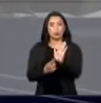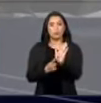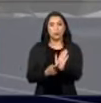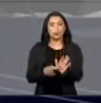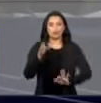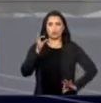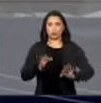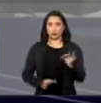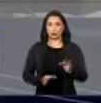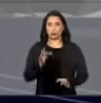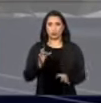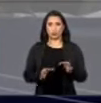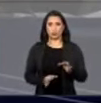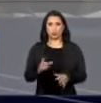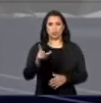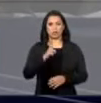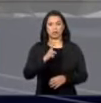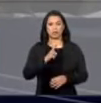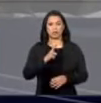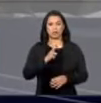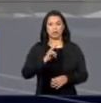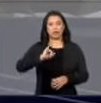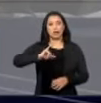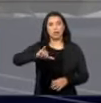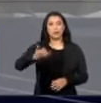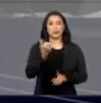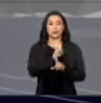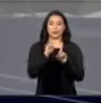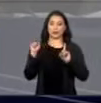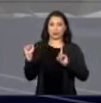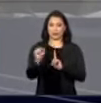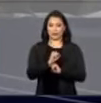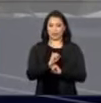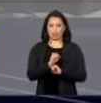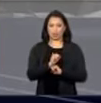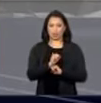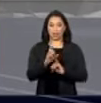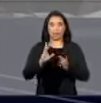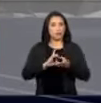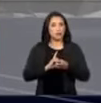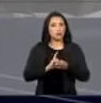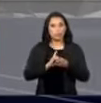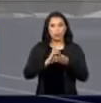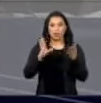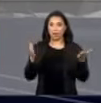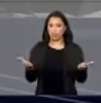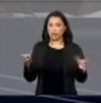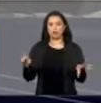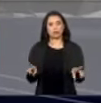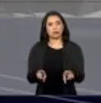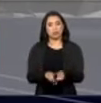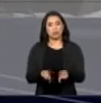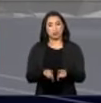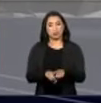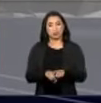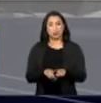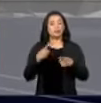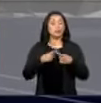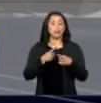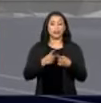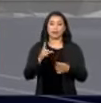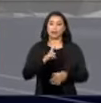justa terá a oportunidade de ser essa sociedade. Mais democrática será ela, então, porque mais garantida a liberdade